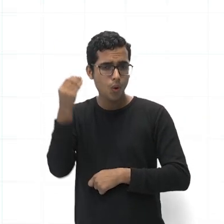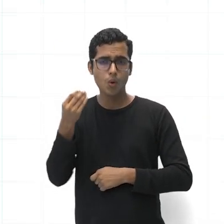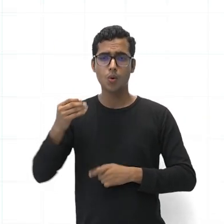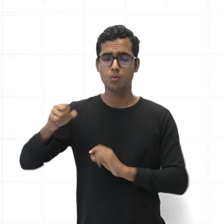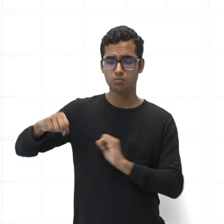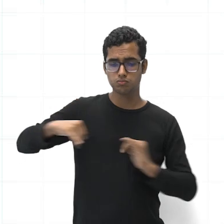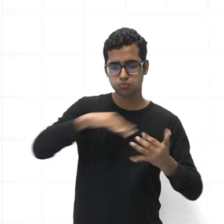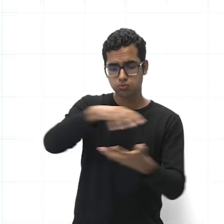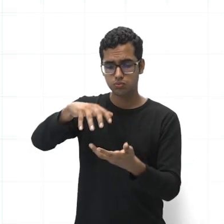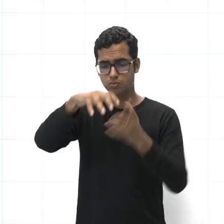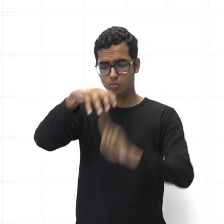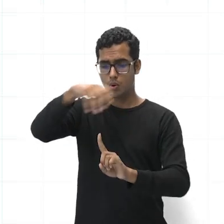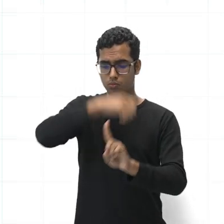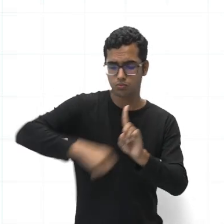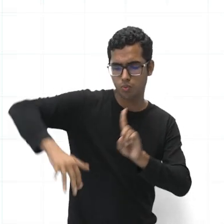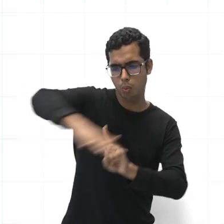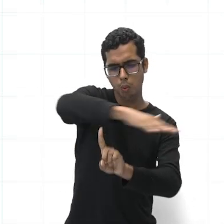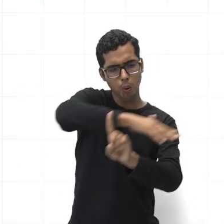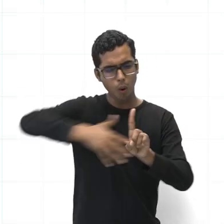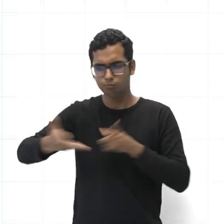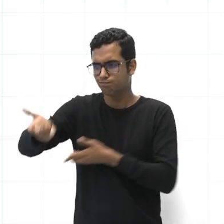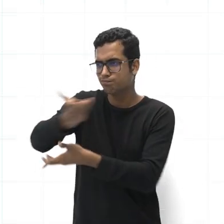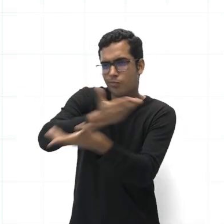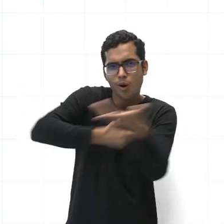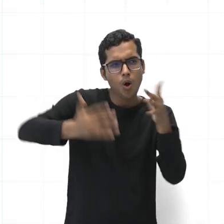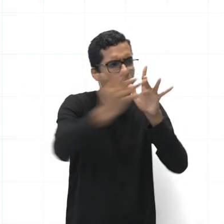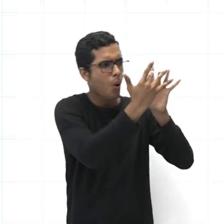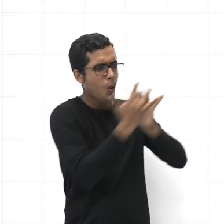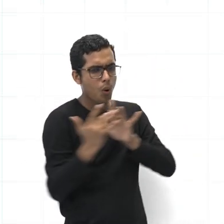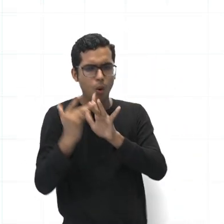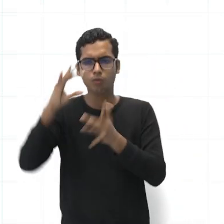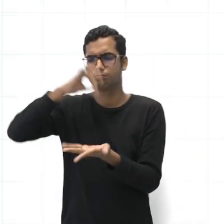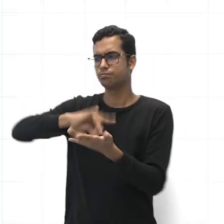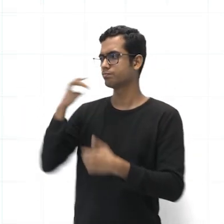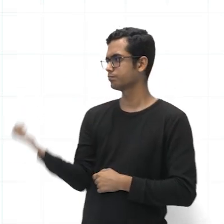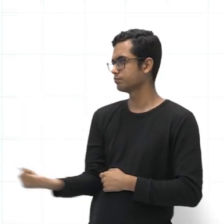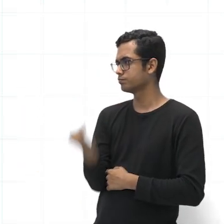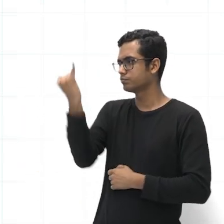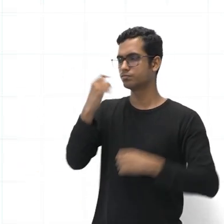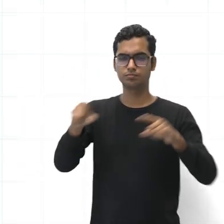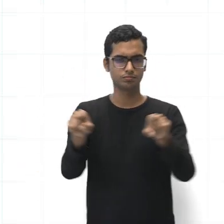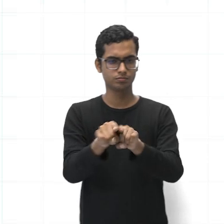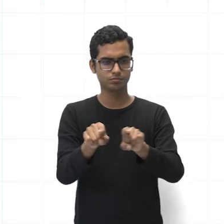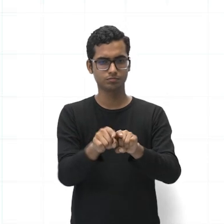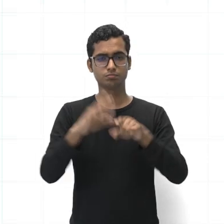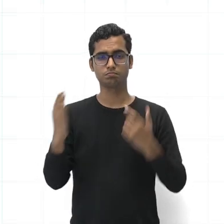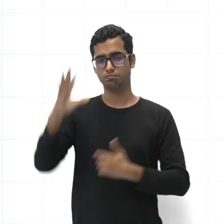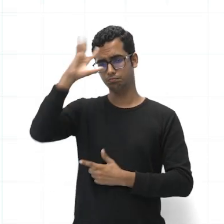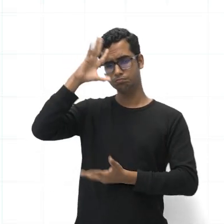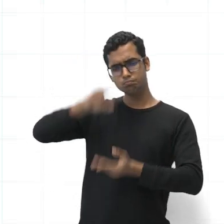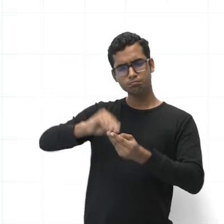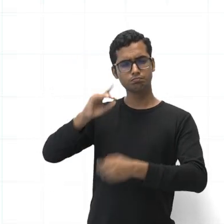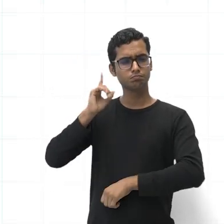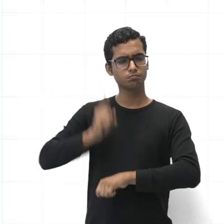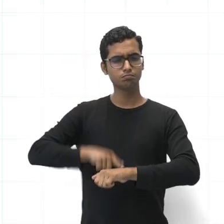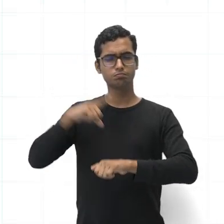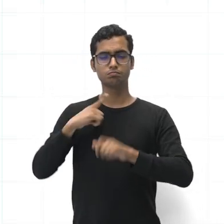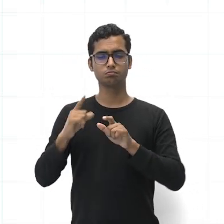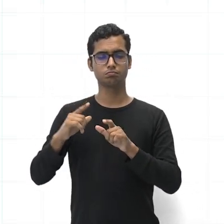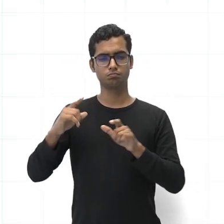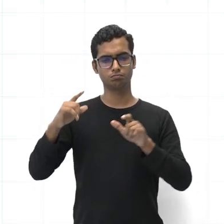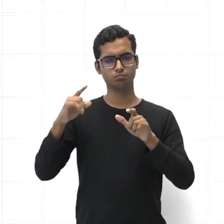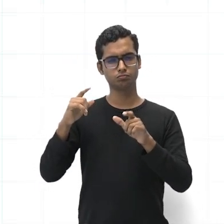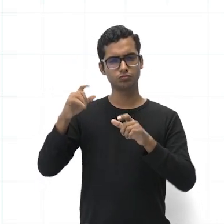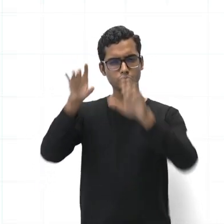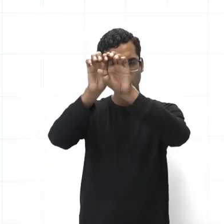mundo ao nosso redor e interagir com ele de maneira significativa. Ao entender os diferentes